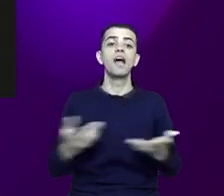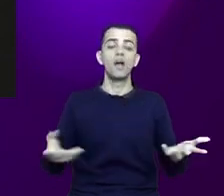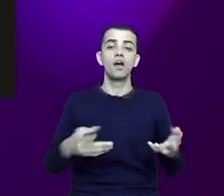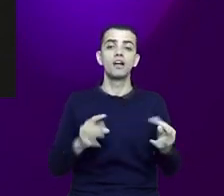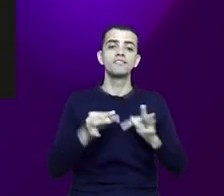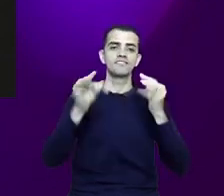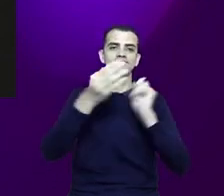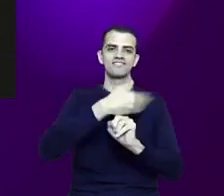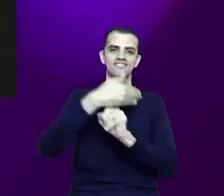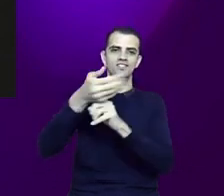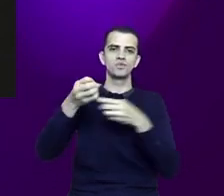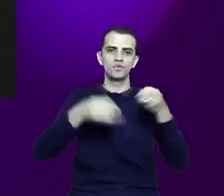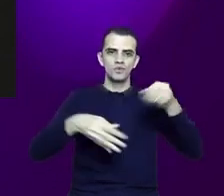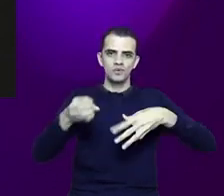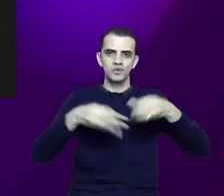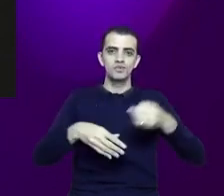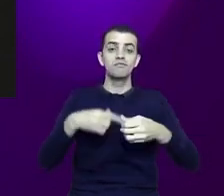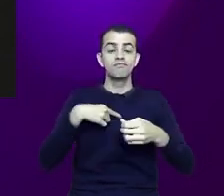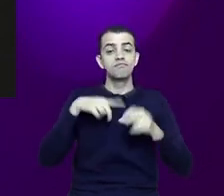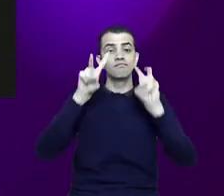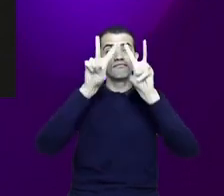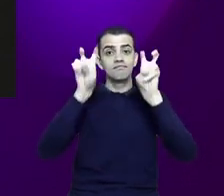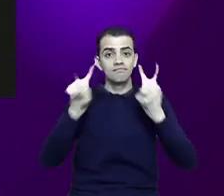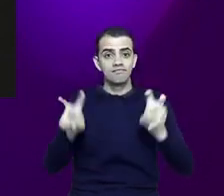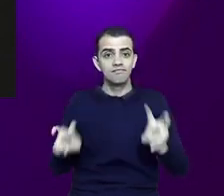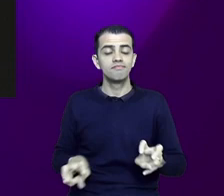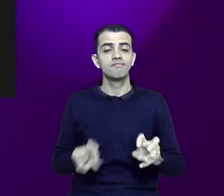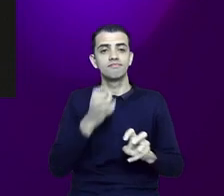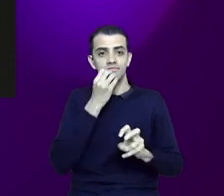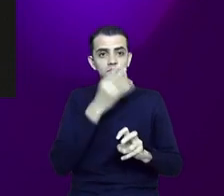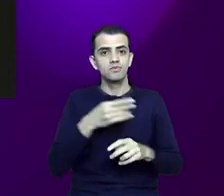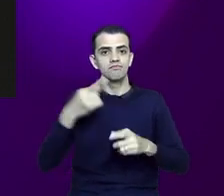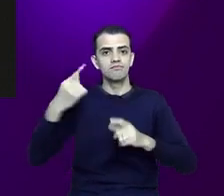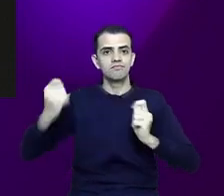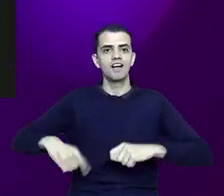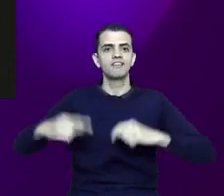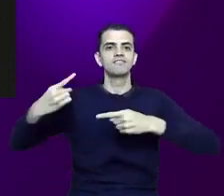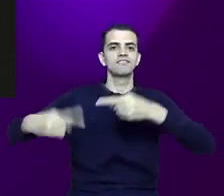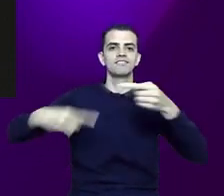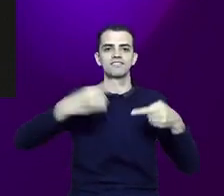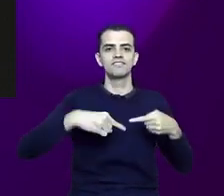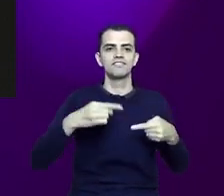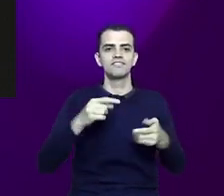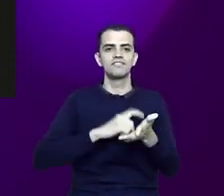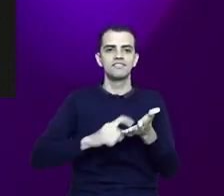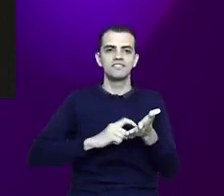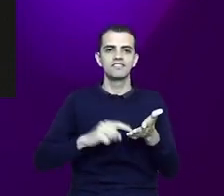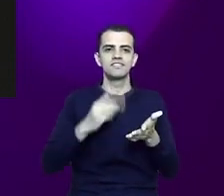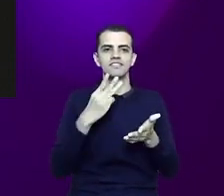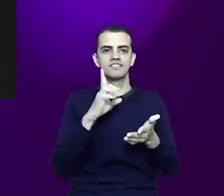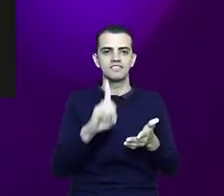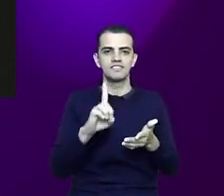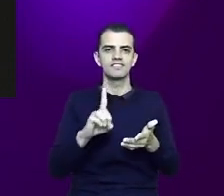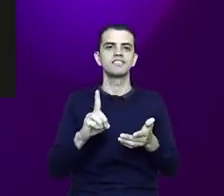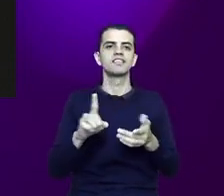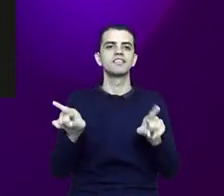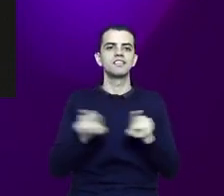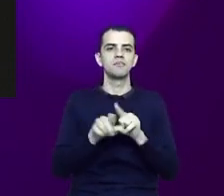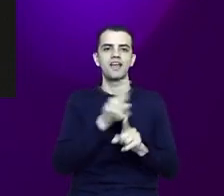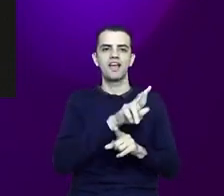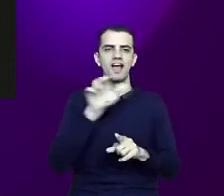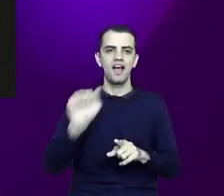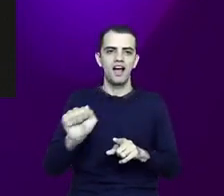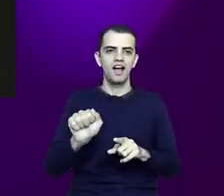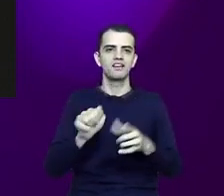do ombro, a gente tentar trazer alguns assuntos, esses são assuntos que a gente pode discutir, impressão 3D, realidade virtual e aumentada, que acabamos